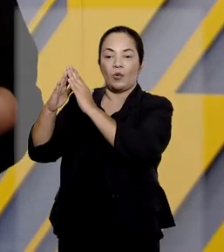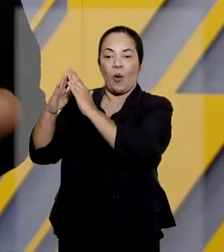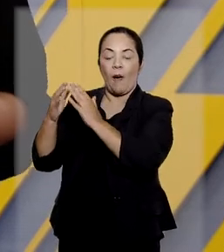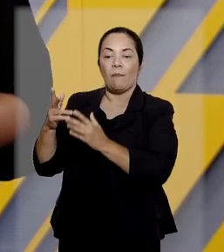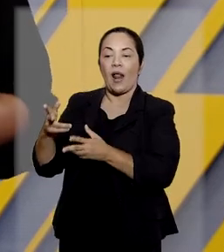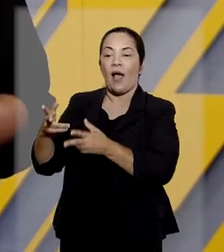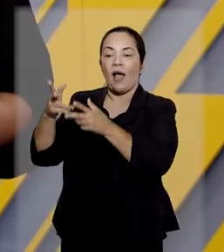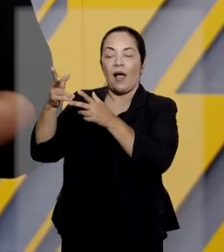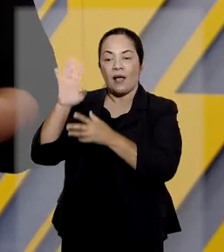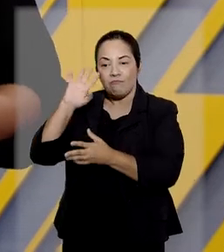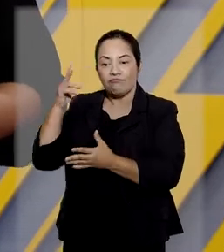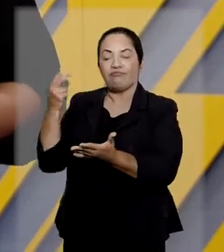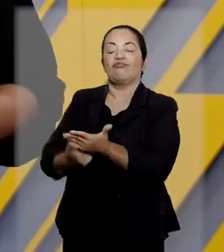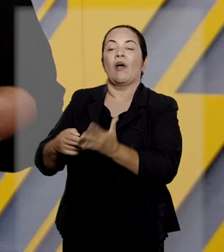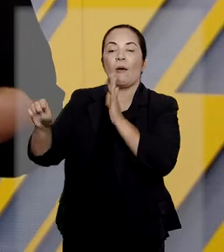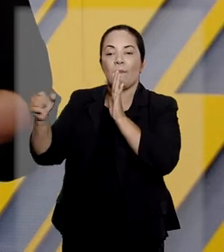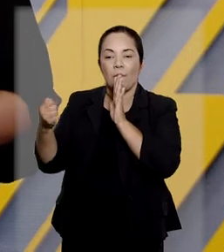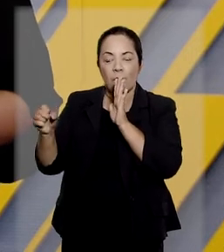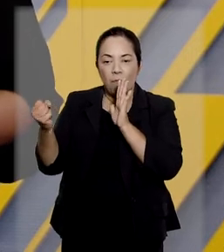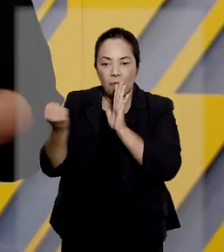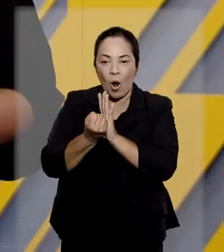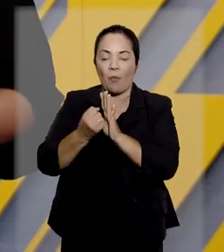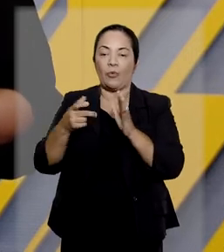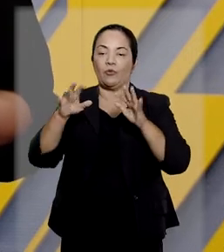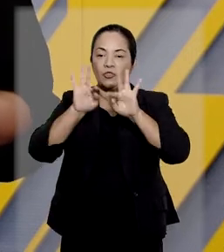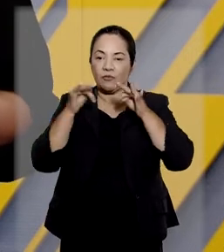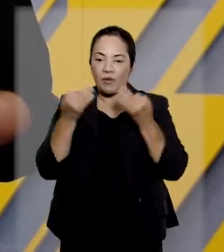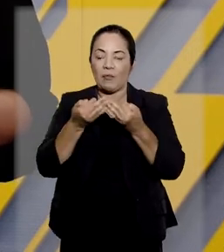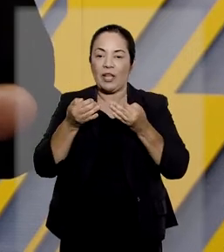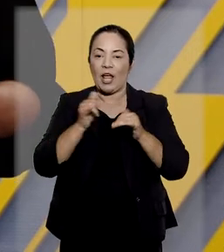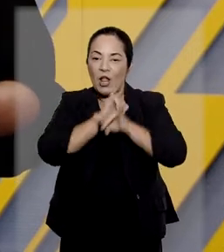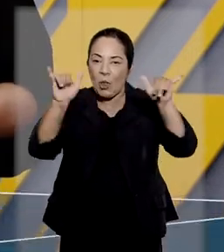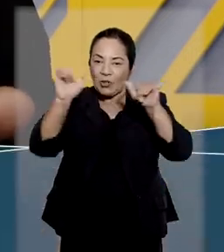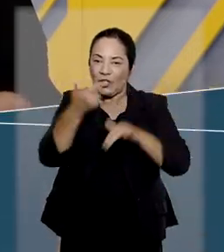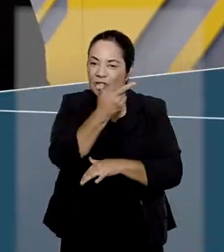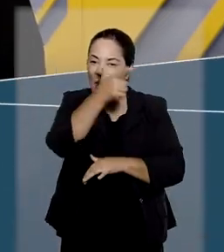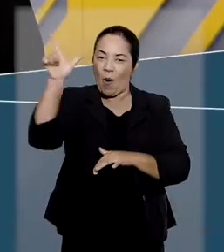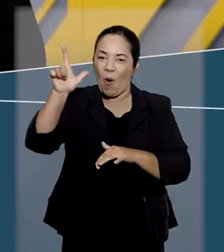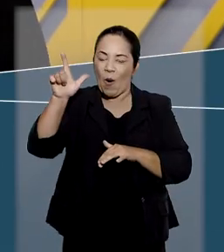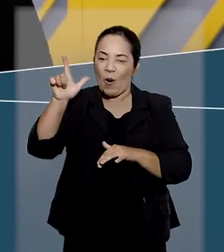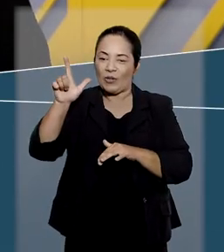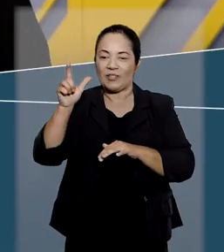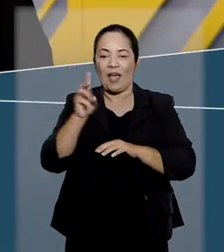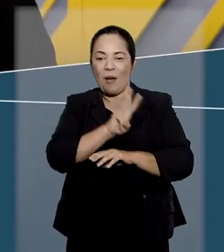condição para o reconhecimento do bem de família. Você confere outras